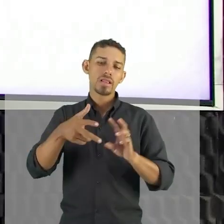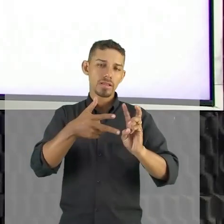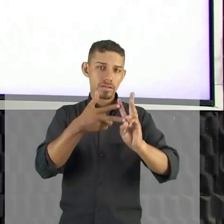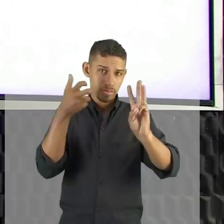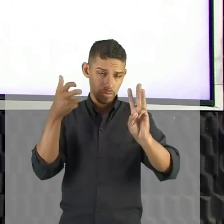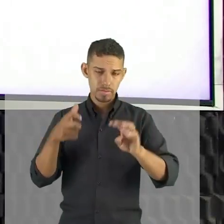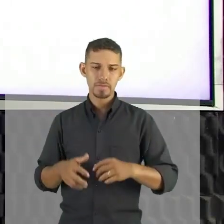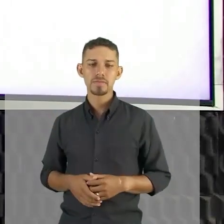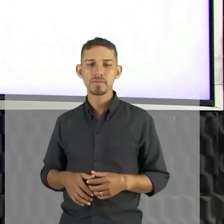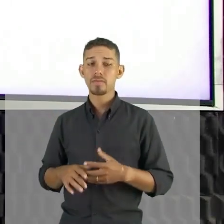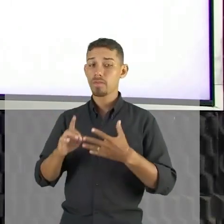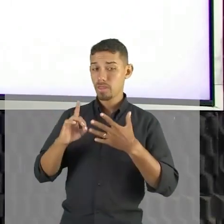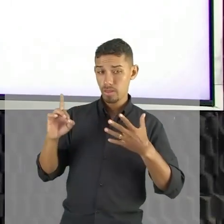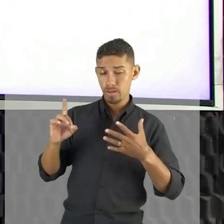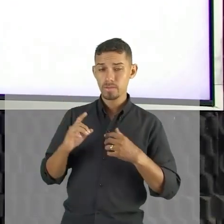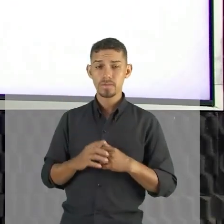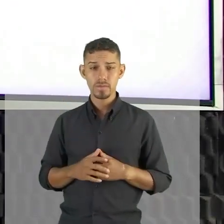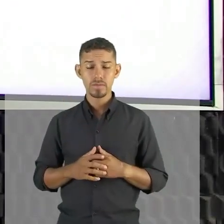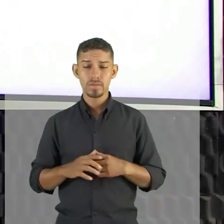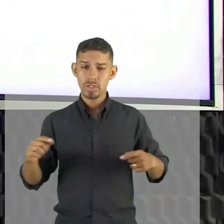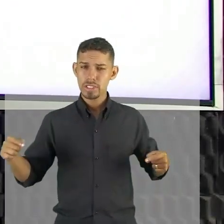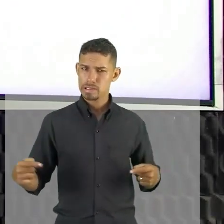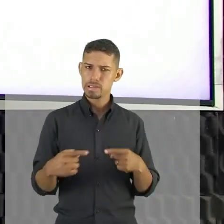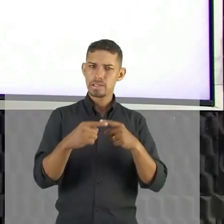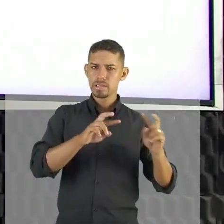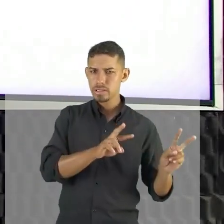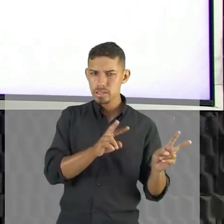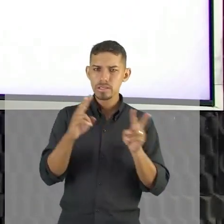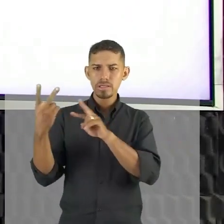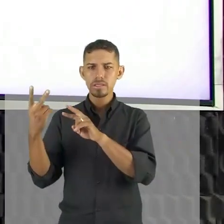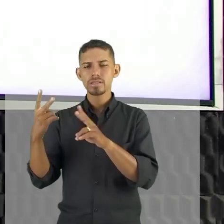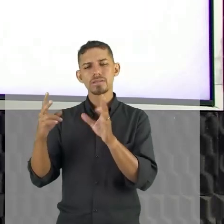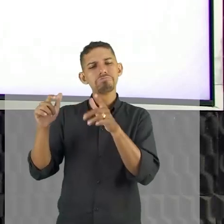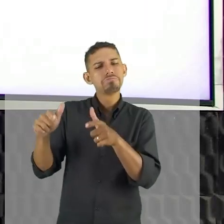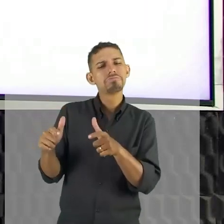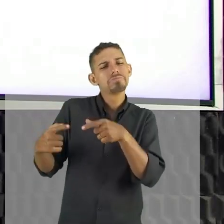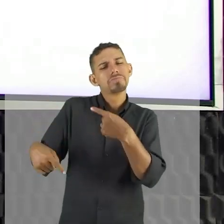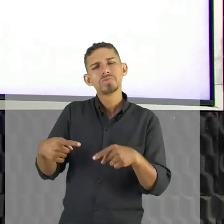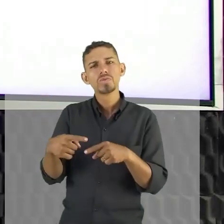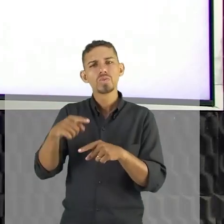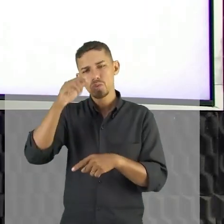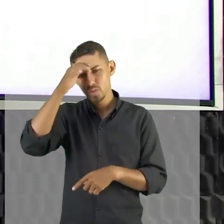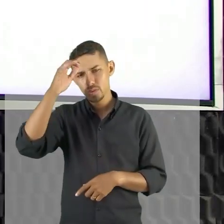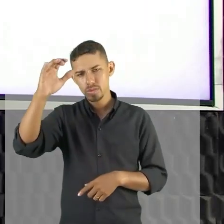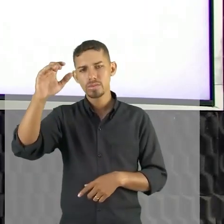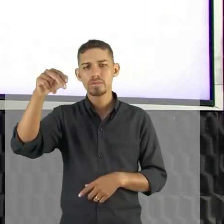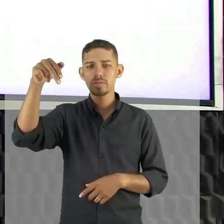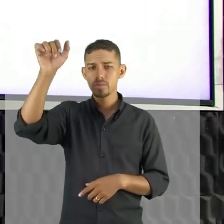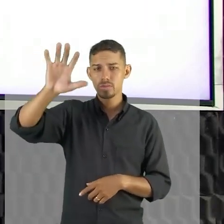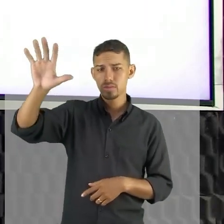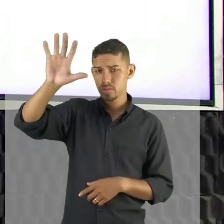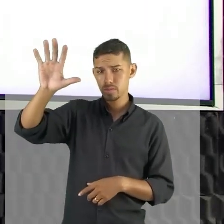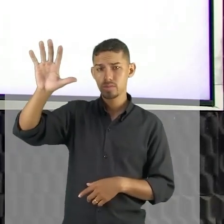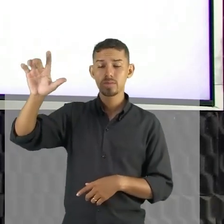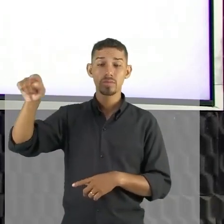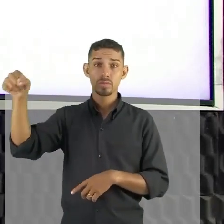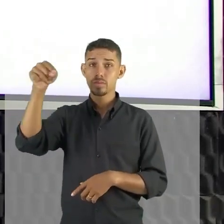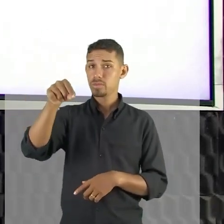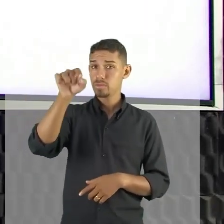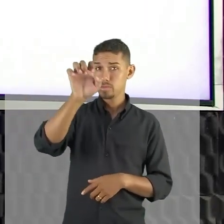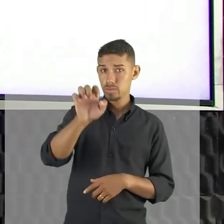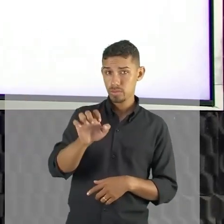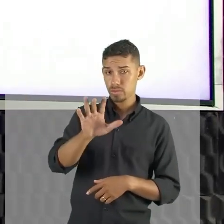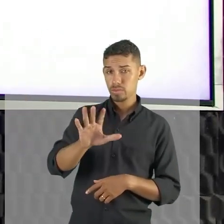indígena. Letra D. Consolidou a transferência do centro político-cultural brasileiro do atual Nordeste para o